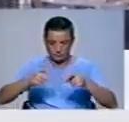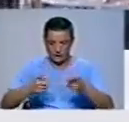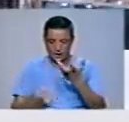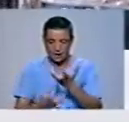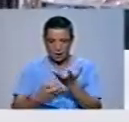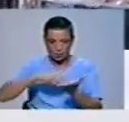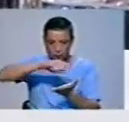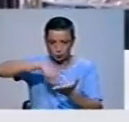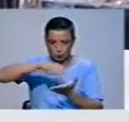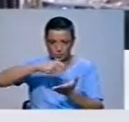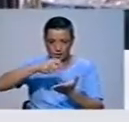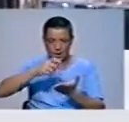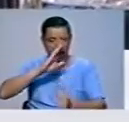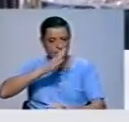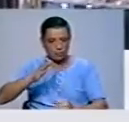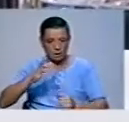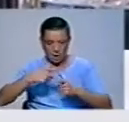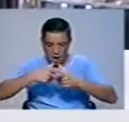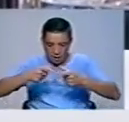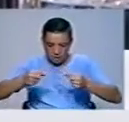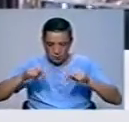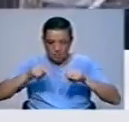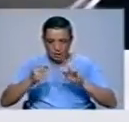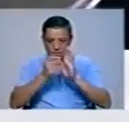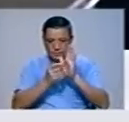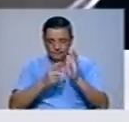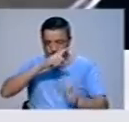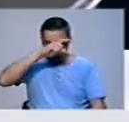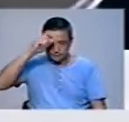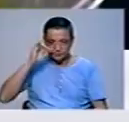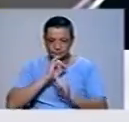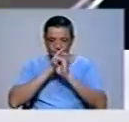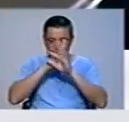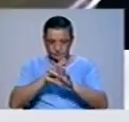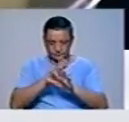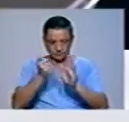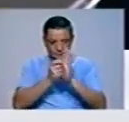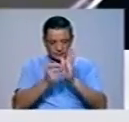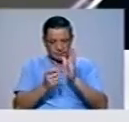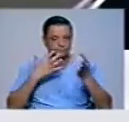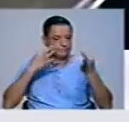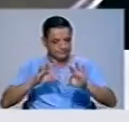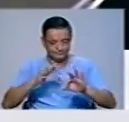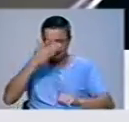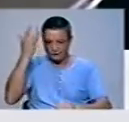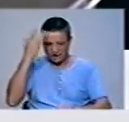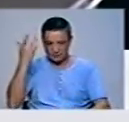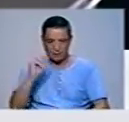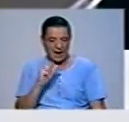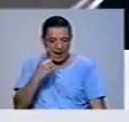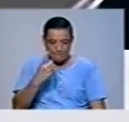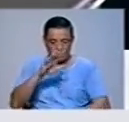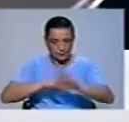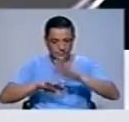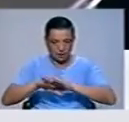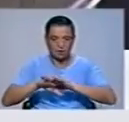cozinha, que não esteja habituado a fazer rissóis, vai ver que com esta receita não tem dificuldade nenhuma. Os ingredientes são simples, são fáceis, são rápidos